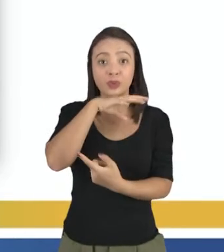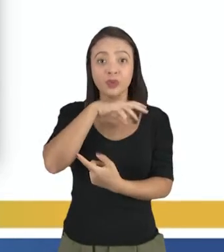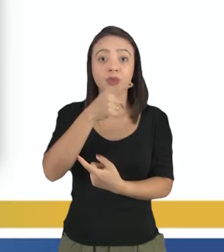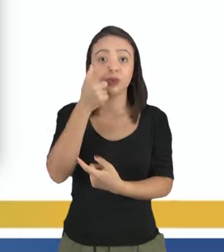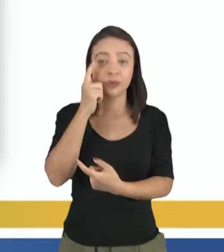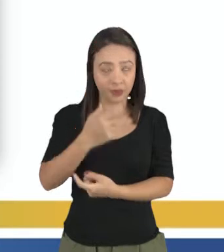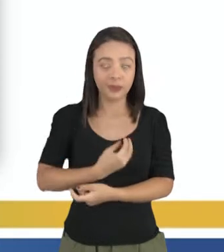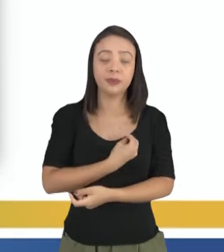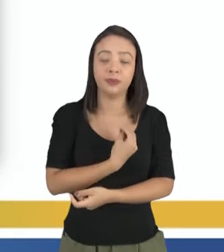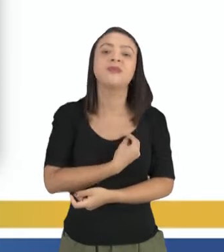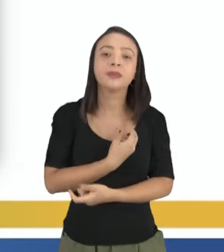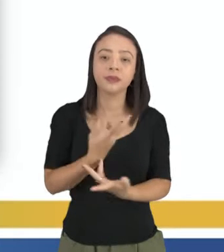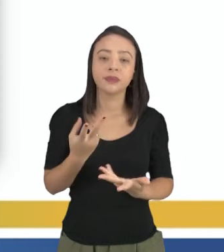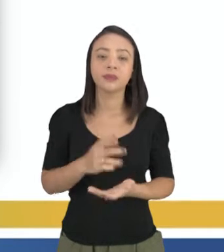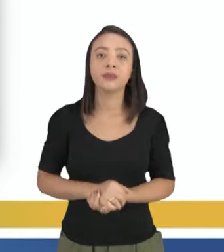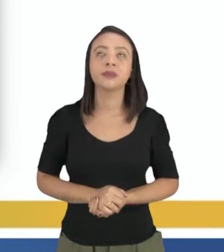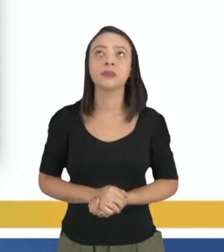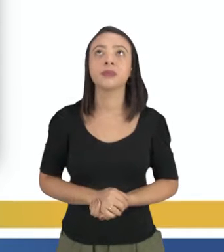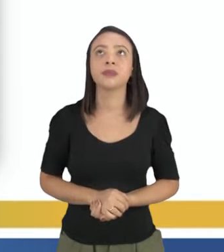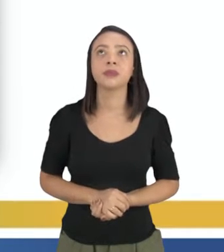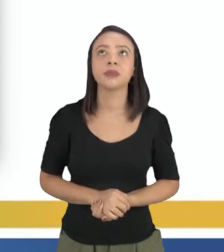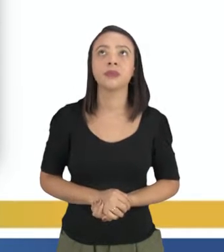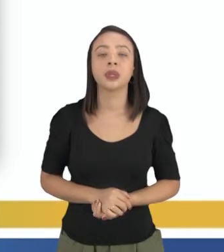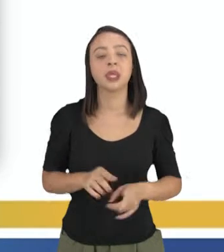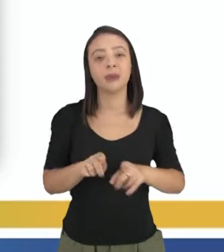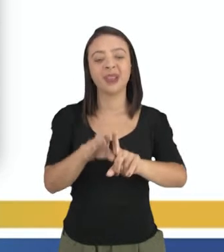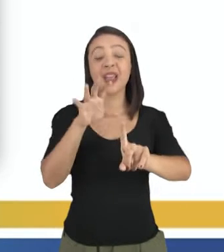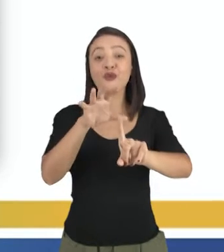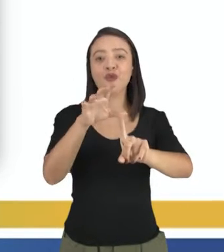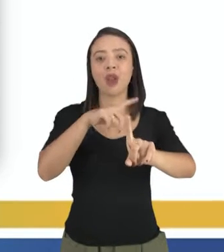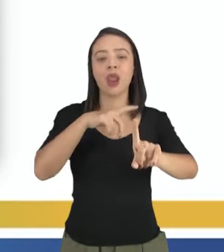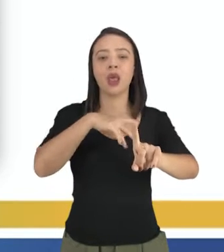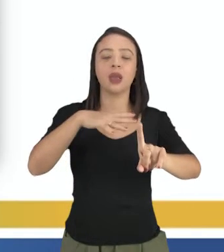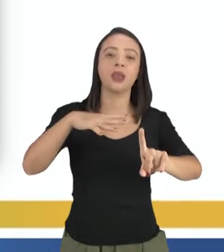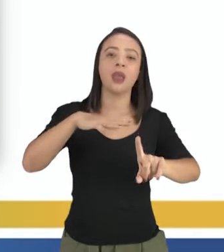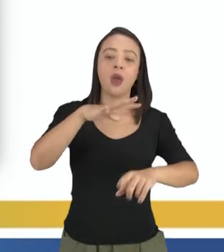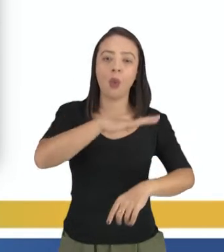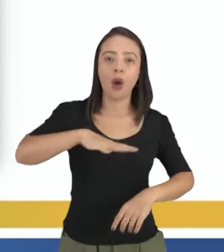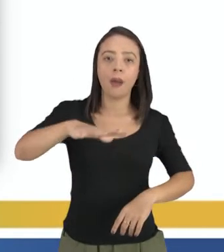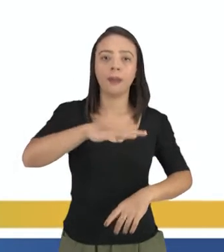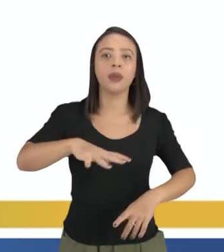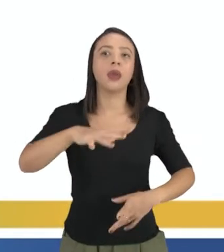acordo com a pressão, né, do ambiente sobre essas espécies.